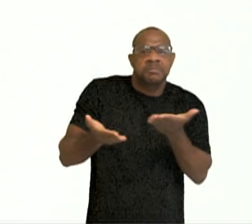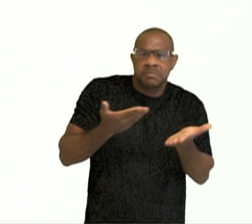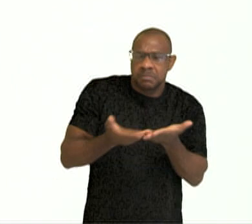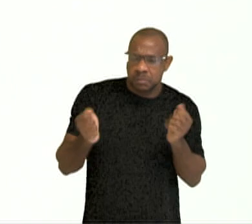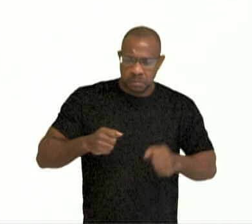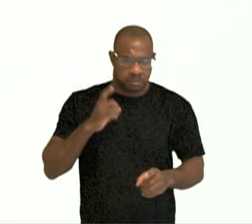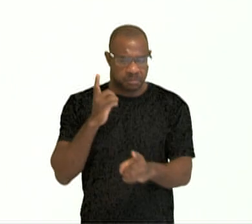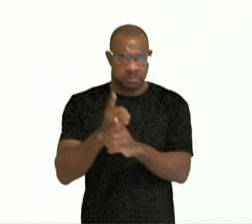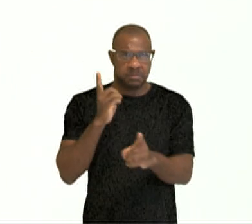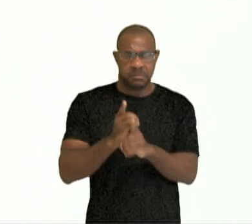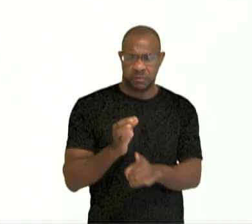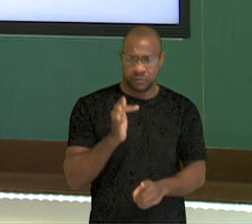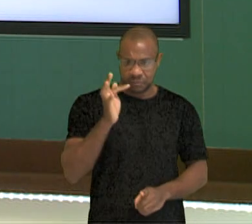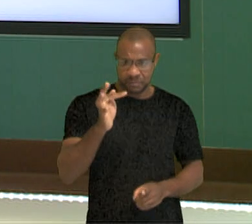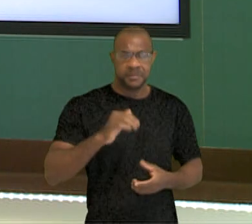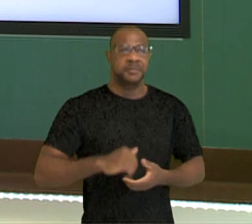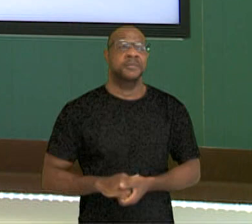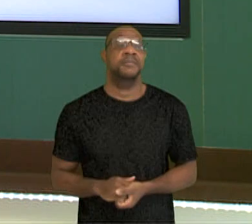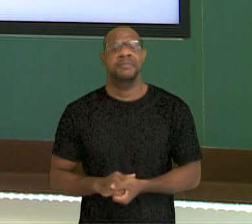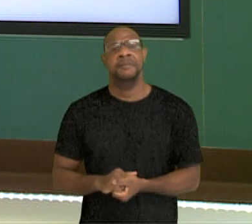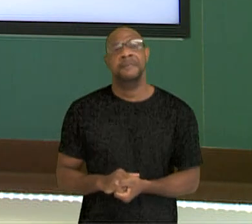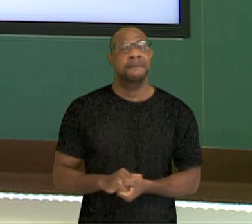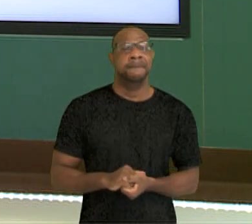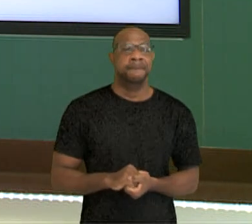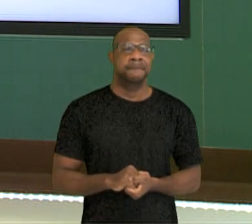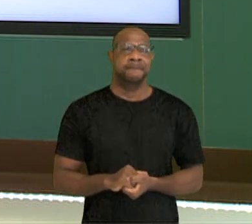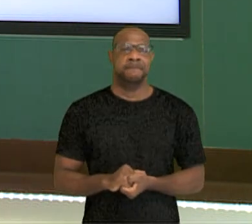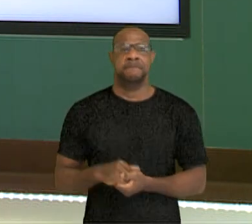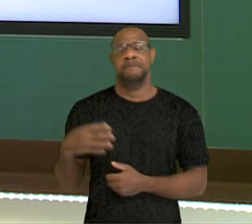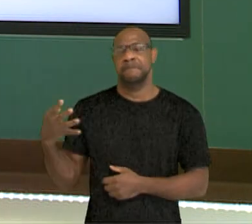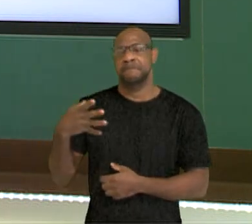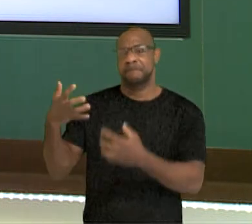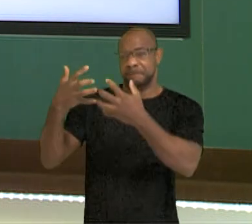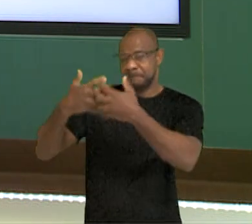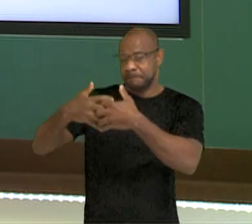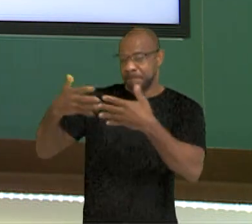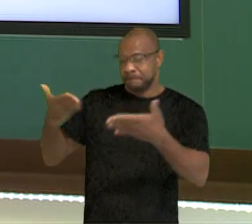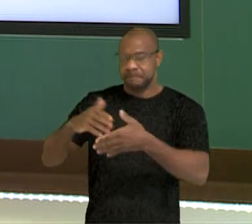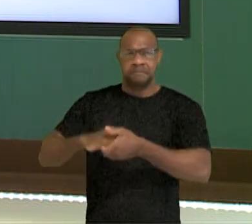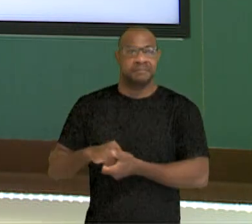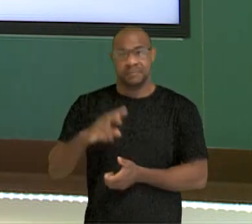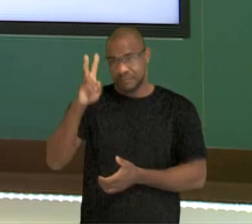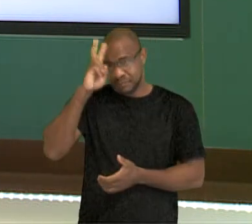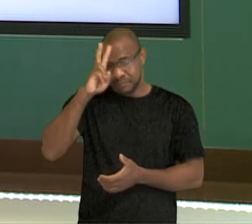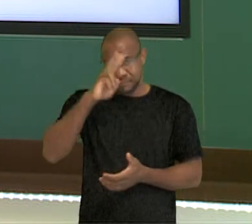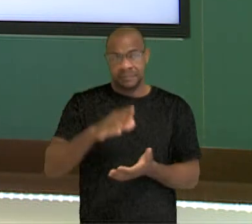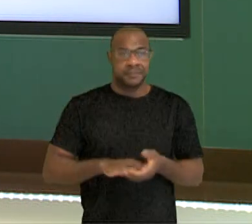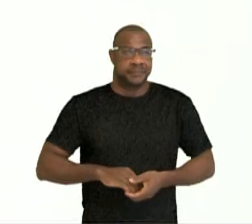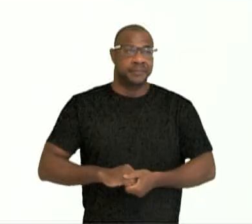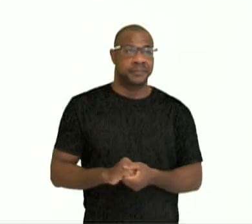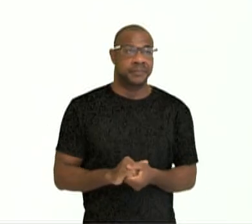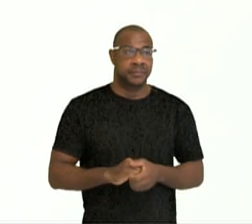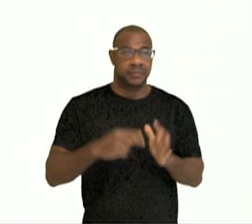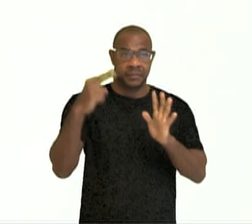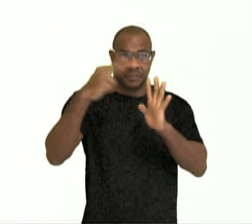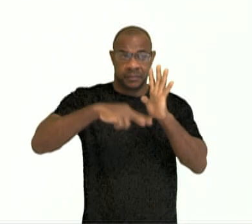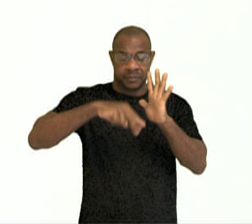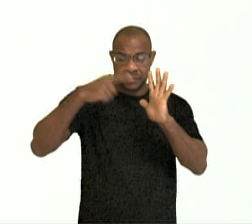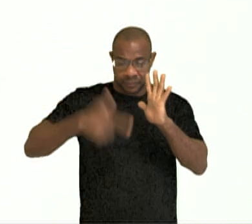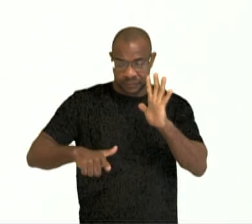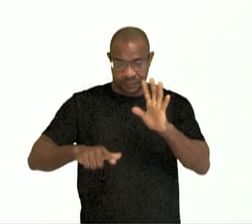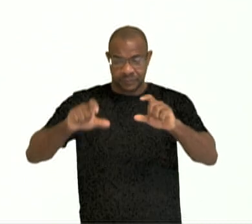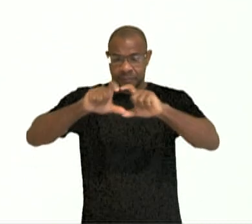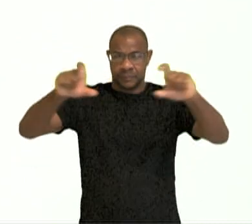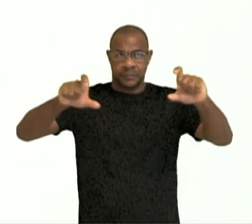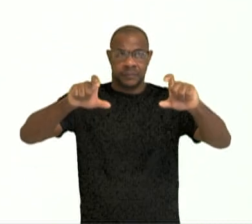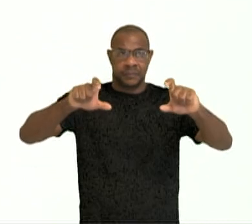encontrar. Vamos então para a nossa quarta reflexão, né? Releia, nos diz o comando. E se um dia hei de